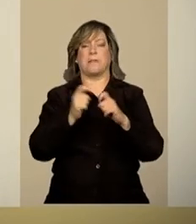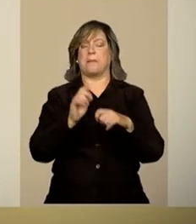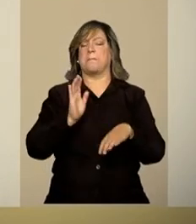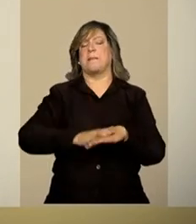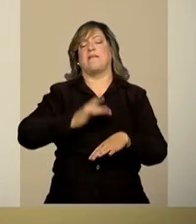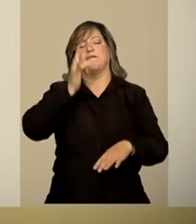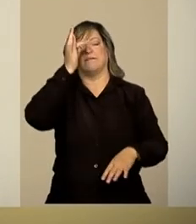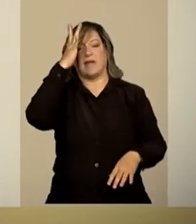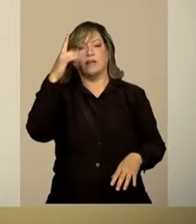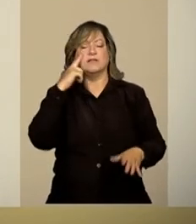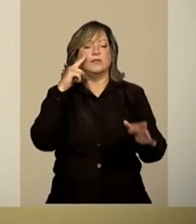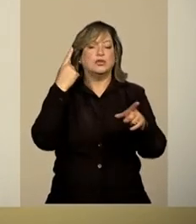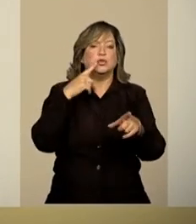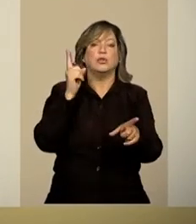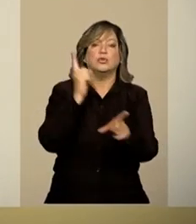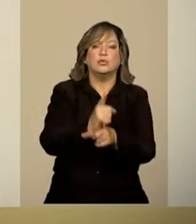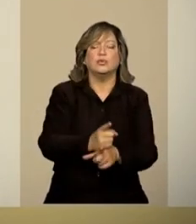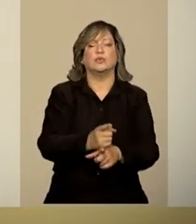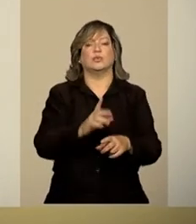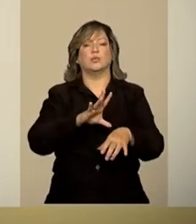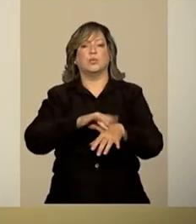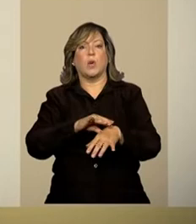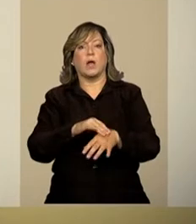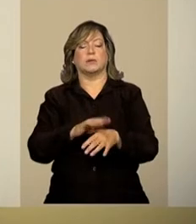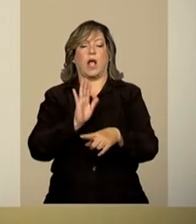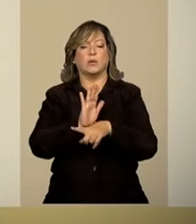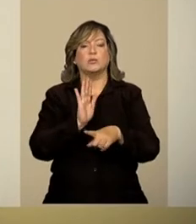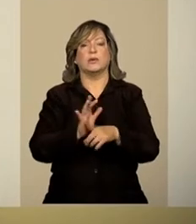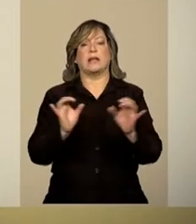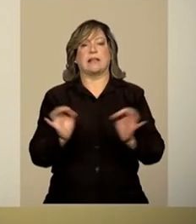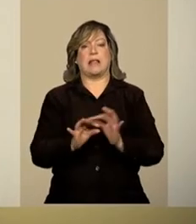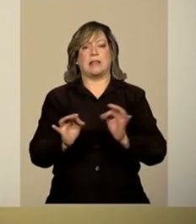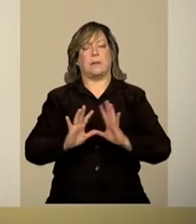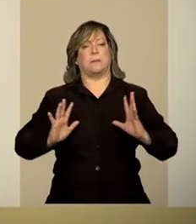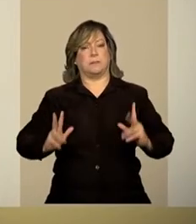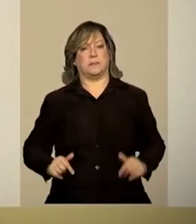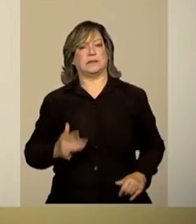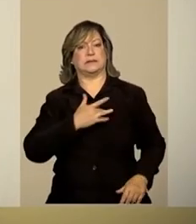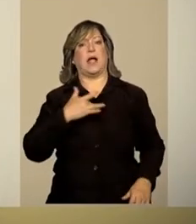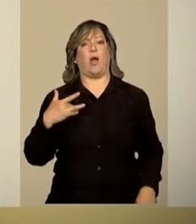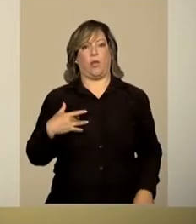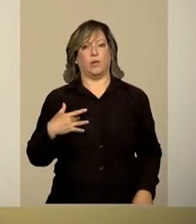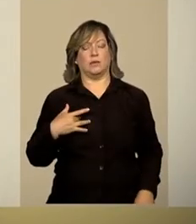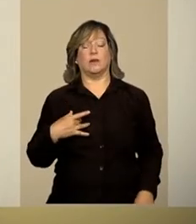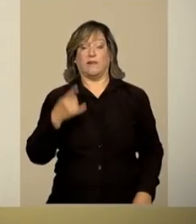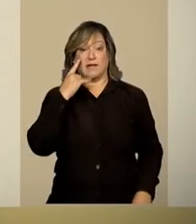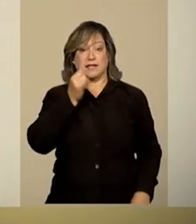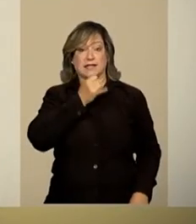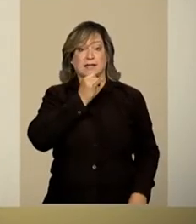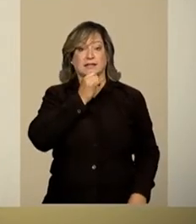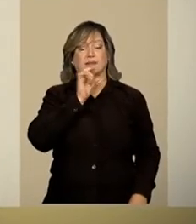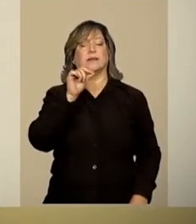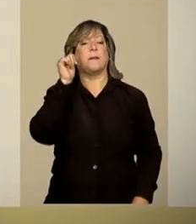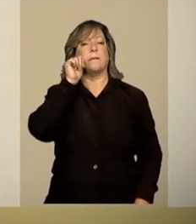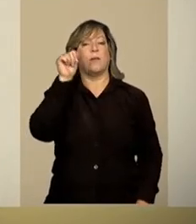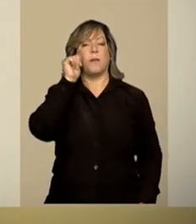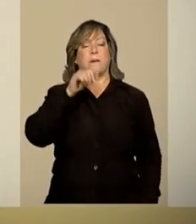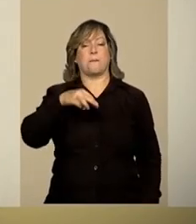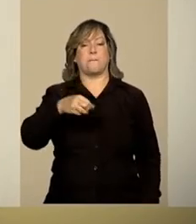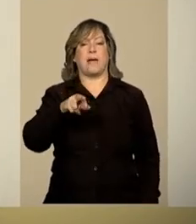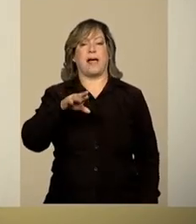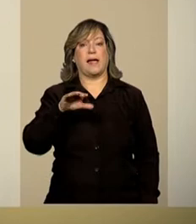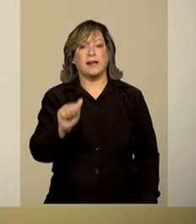muito mais fácil diagnosticar e acompanhar essas doenças Pois é Max Veja por exemplo a história da Maria